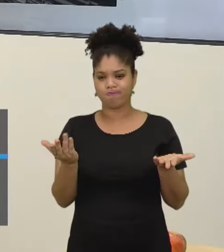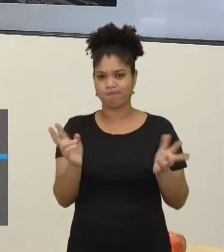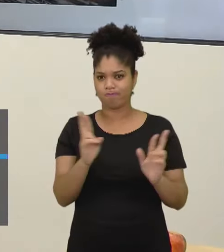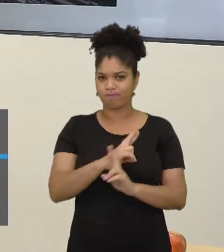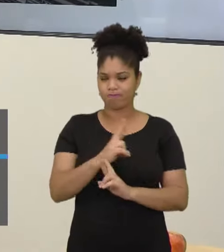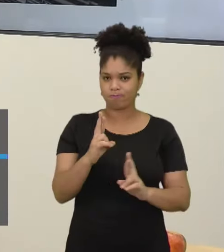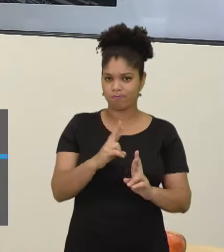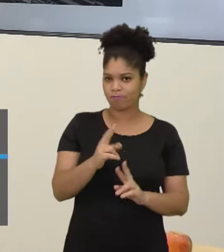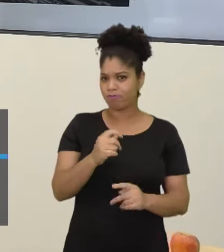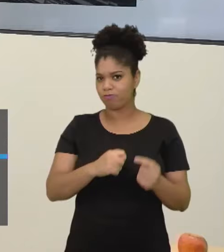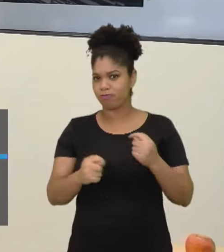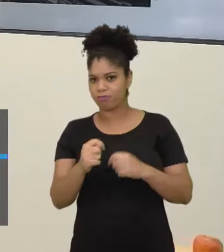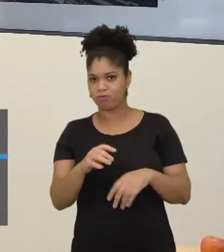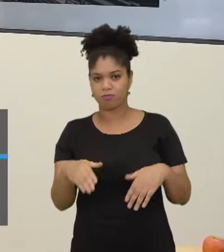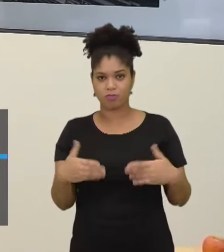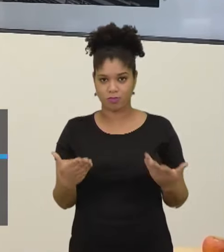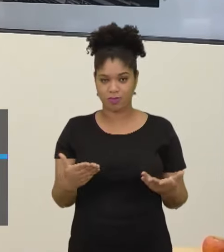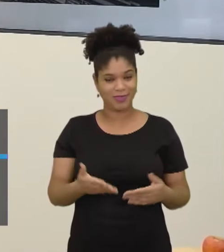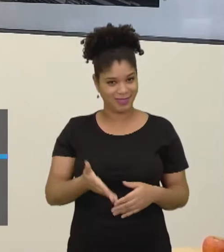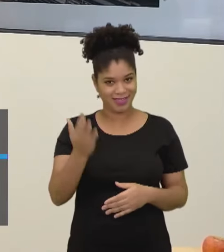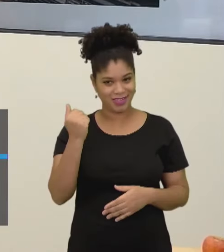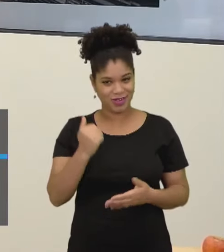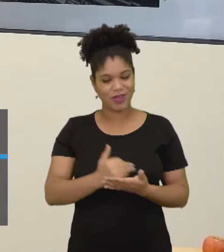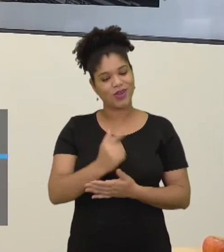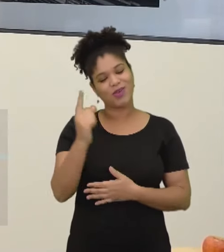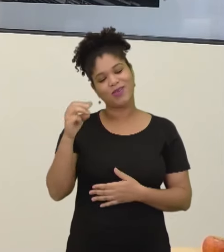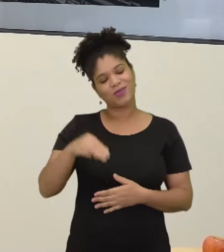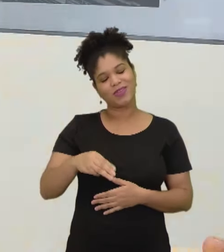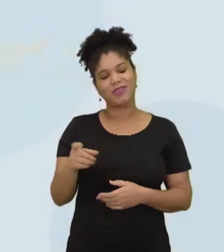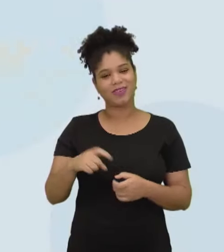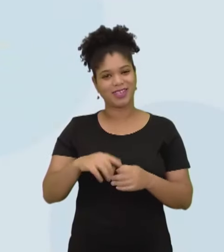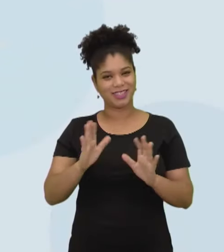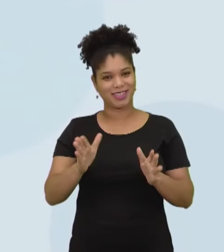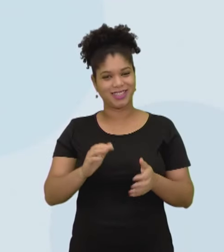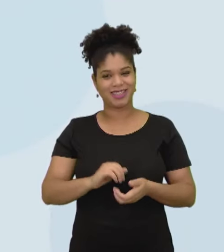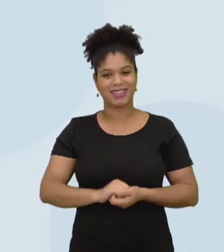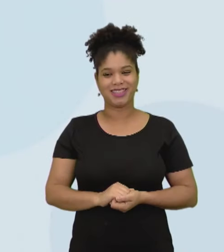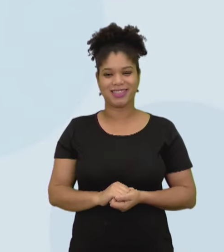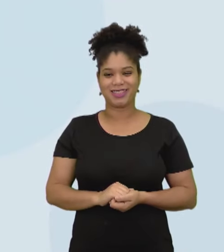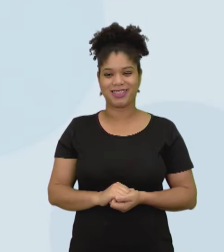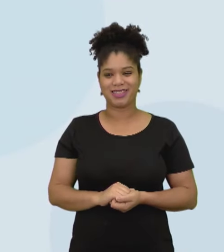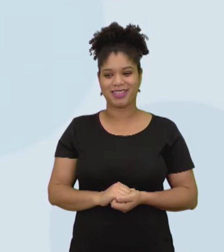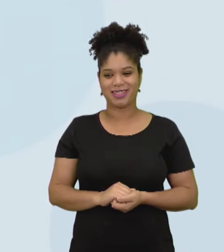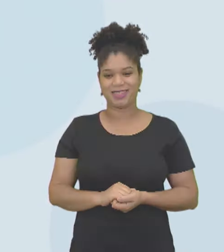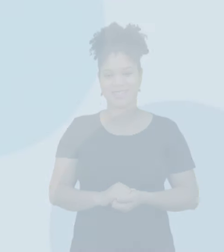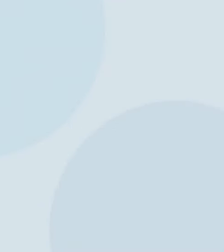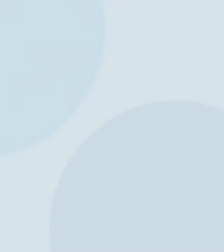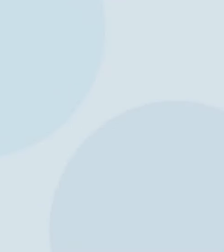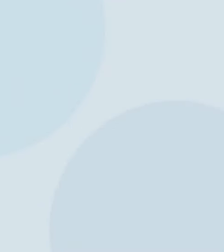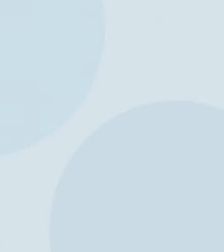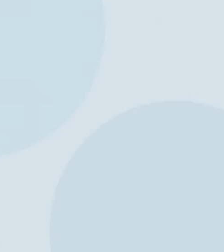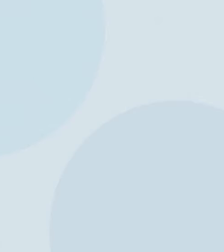científico na economia? Então, vamos lá, um minutinho e já voltamos.